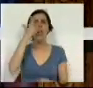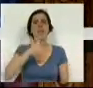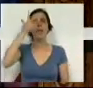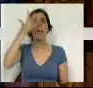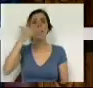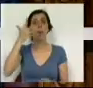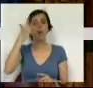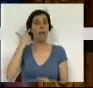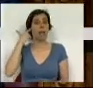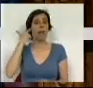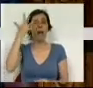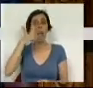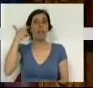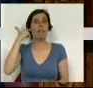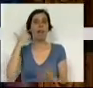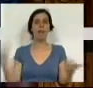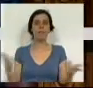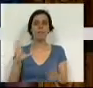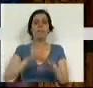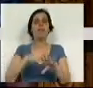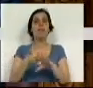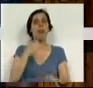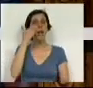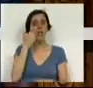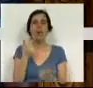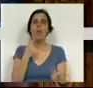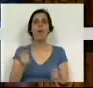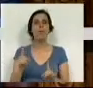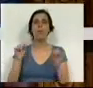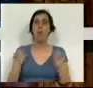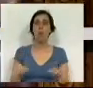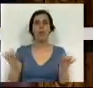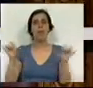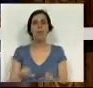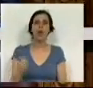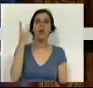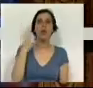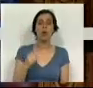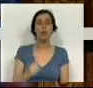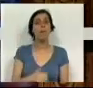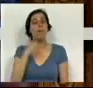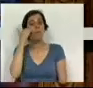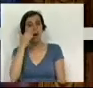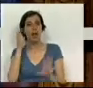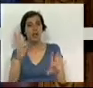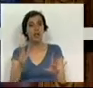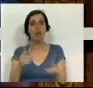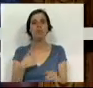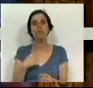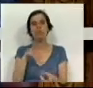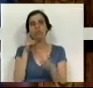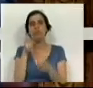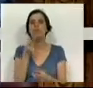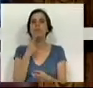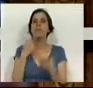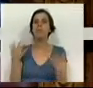para dia, a cada dia que passa, e o mais grave não é perceber que hoje é pior do que ontem. O mais grave é termos a percepção,